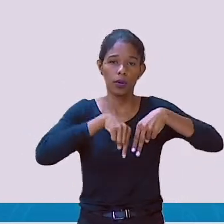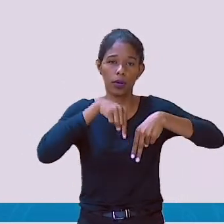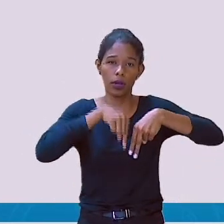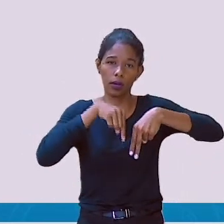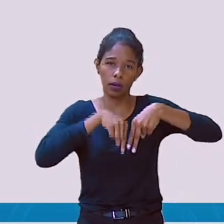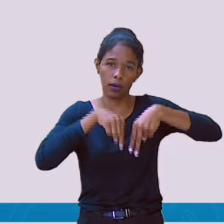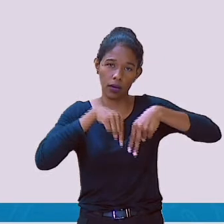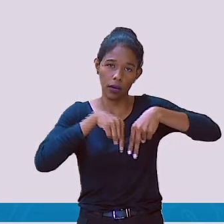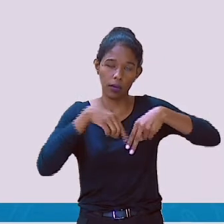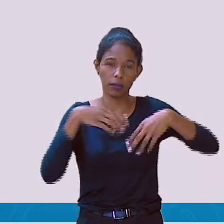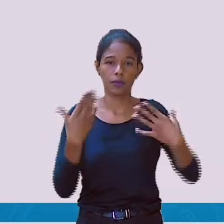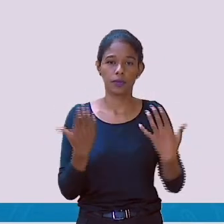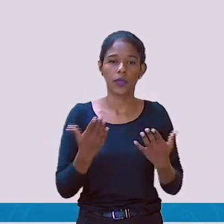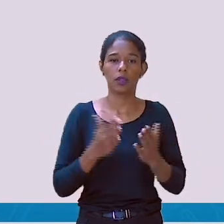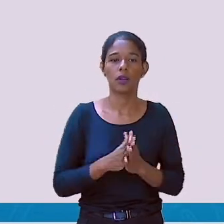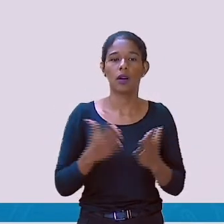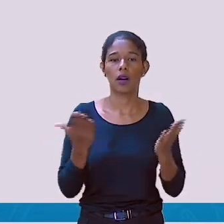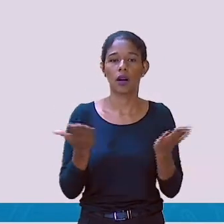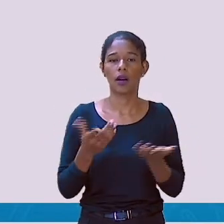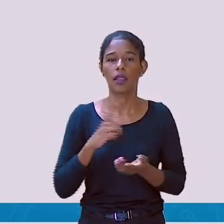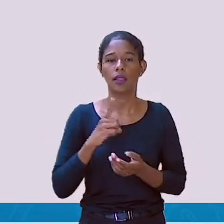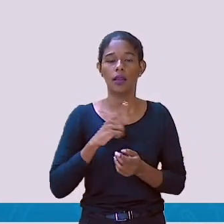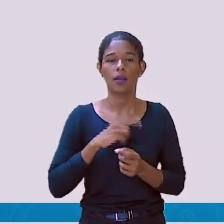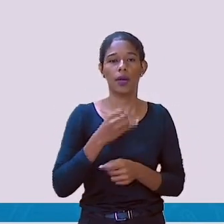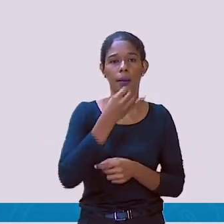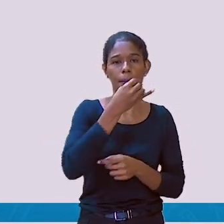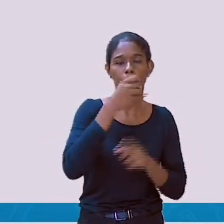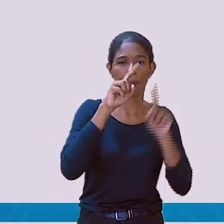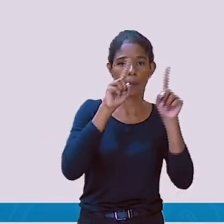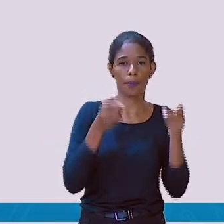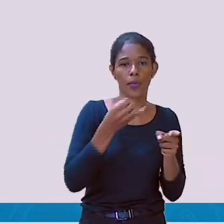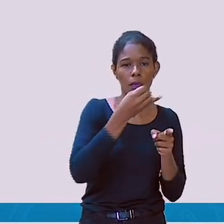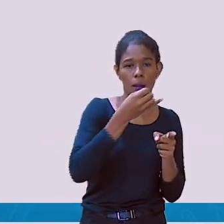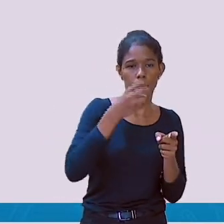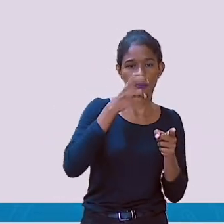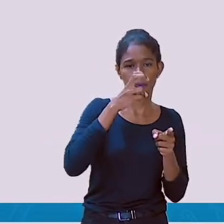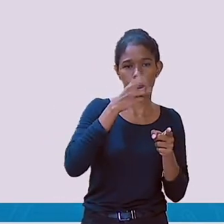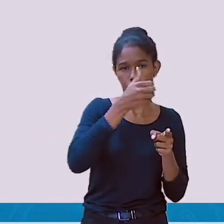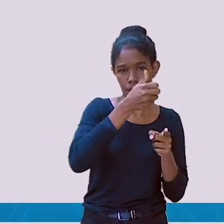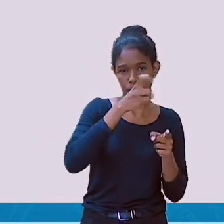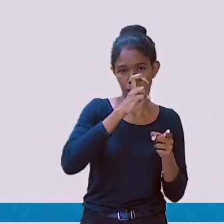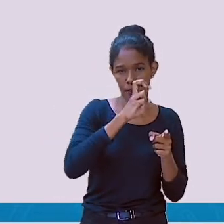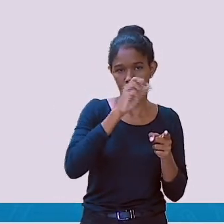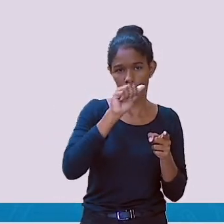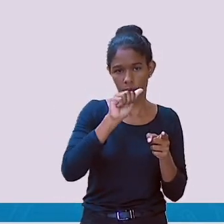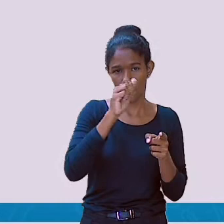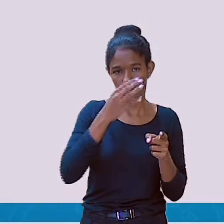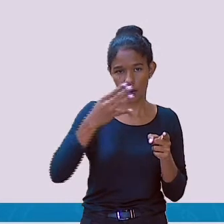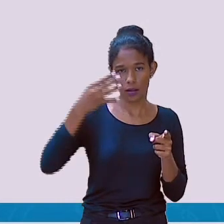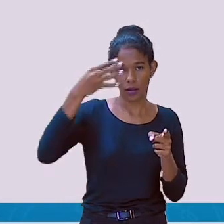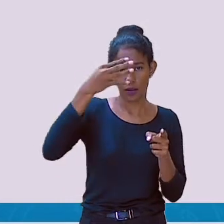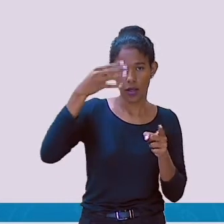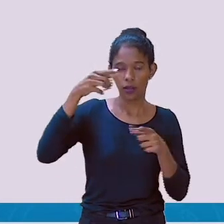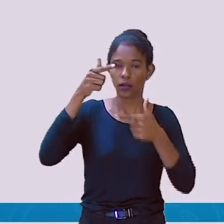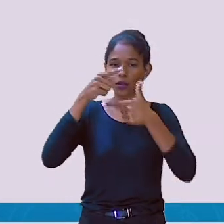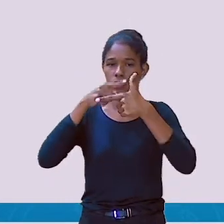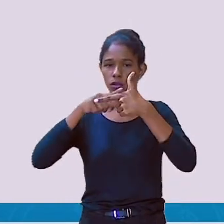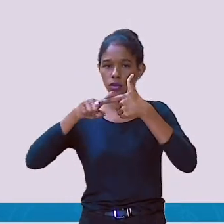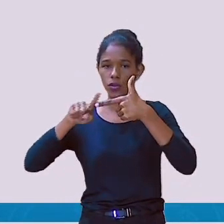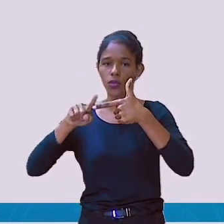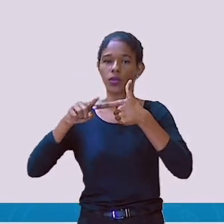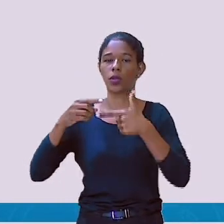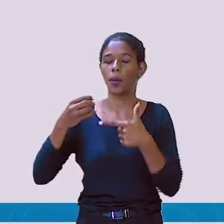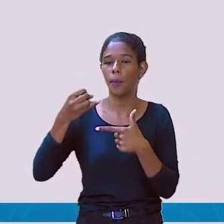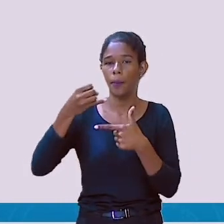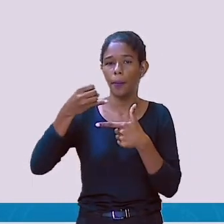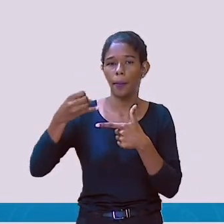quarta potência dividido por menos 3A. Primeiro eu vou resolver a parte numérica,